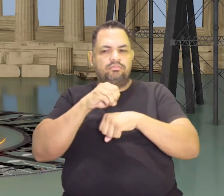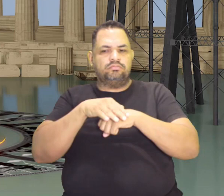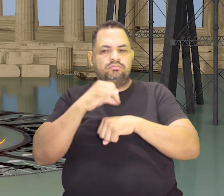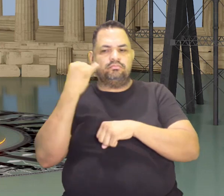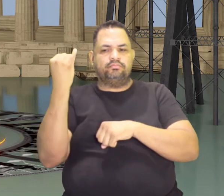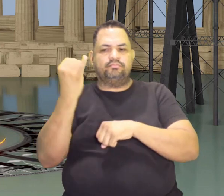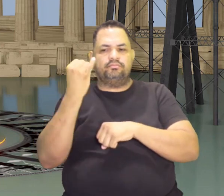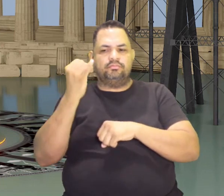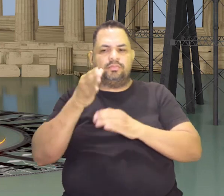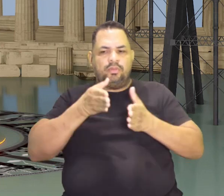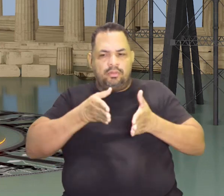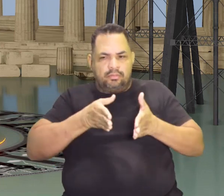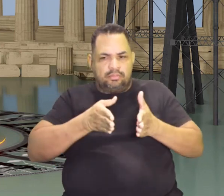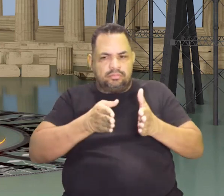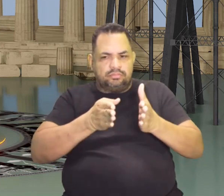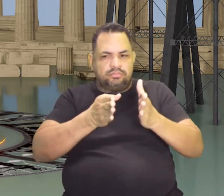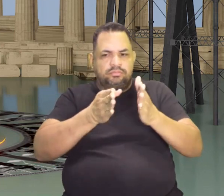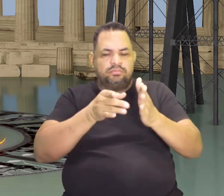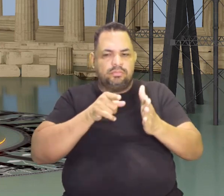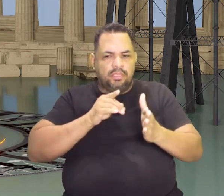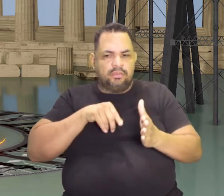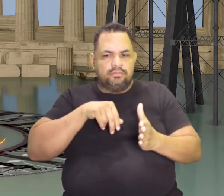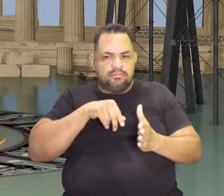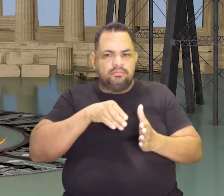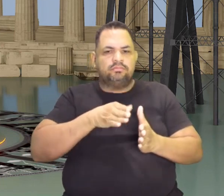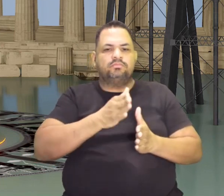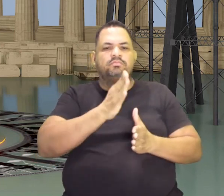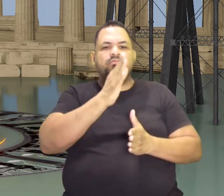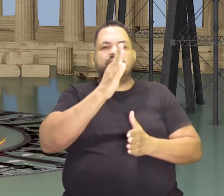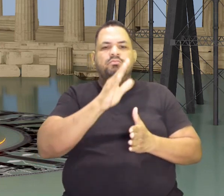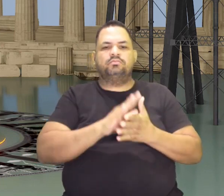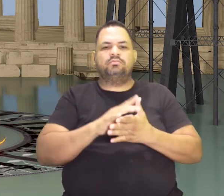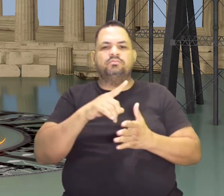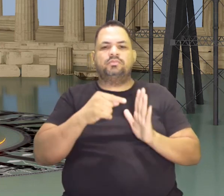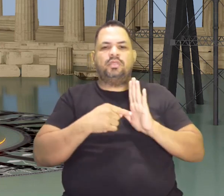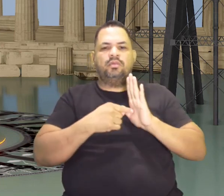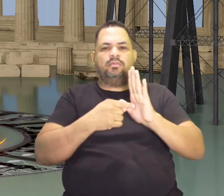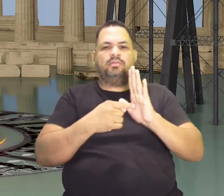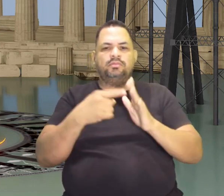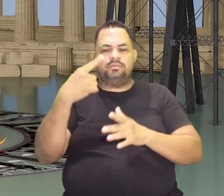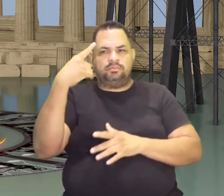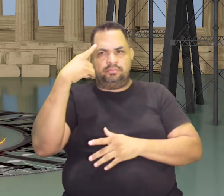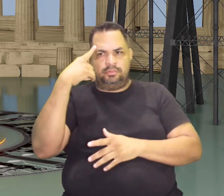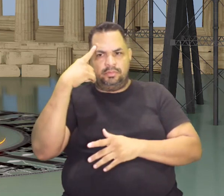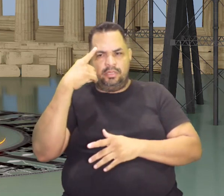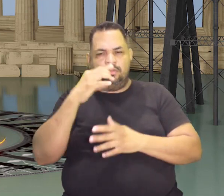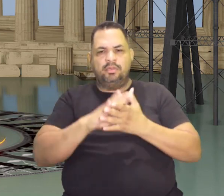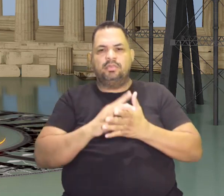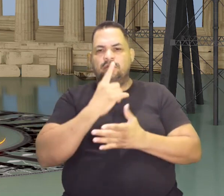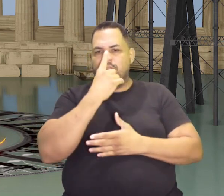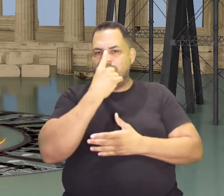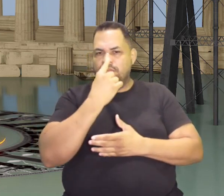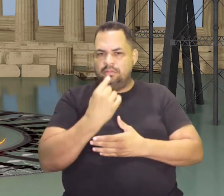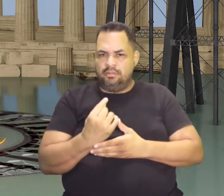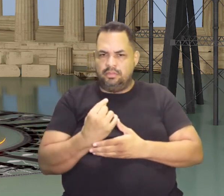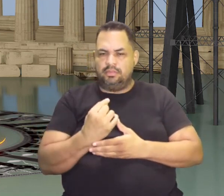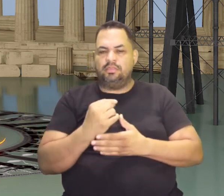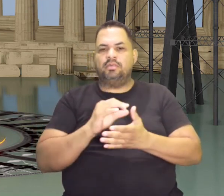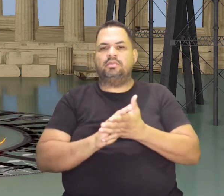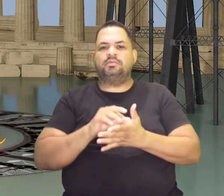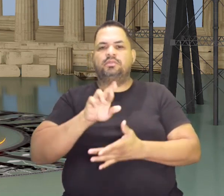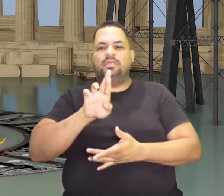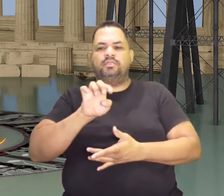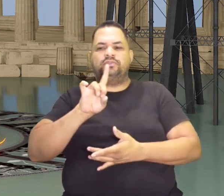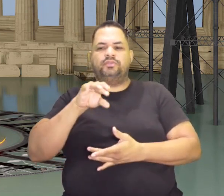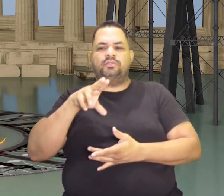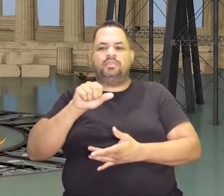para seguir. Vocês vão além nesse conhecimento. Então, vou trazer um pouco do pensamento de Descartes, racionalista, e